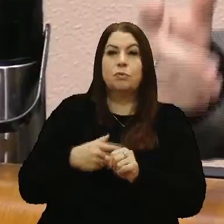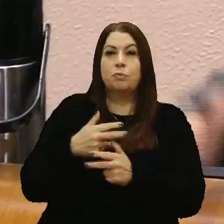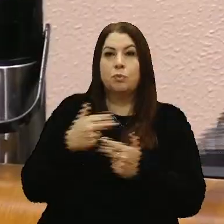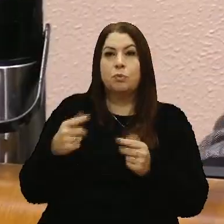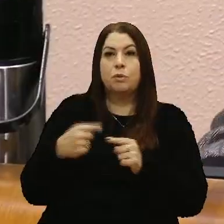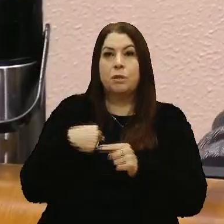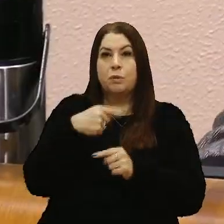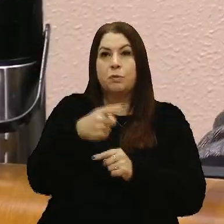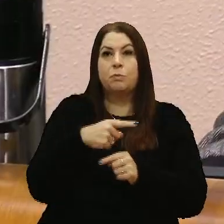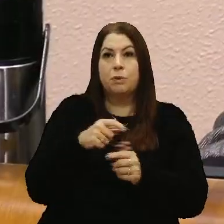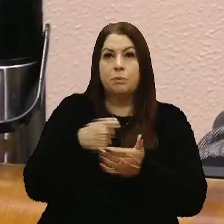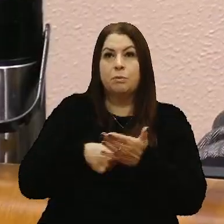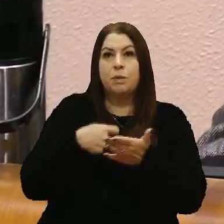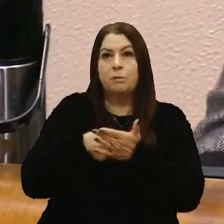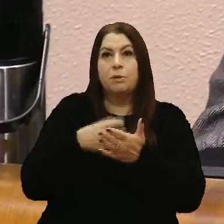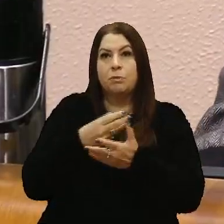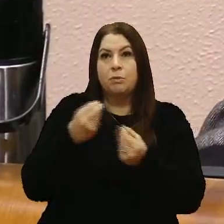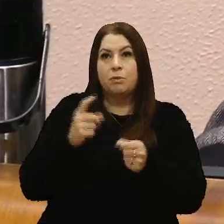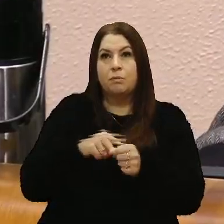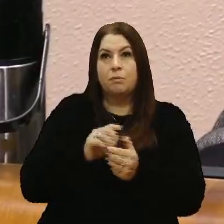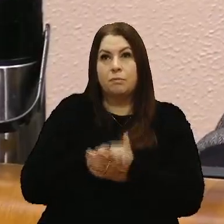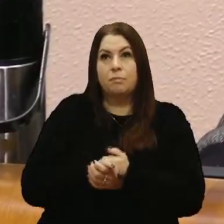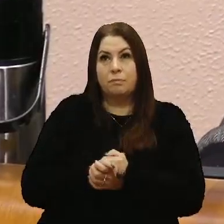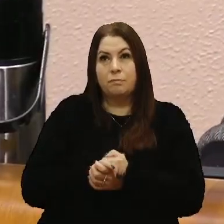que eu e a senhora estávamos debatendo há muito tempo.